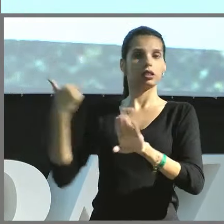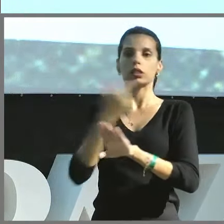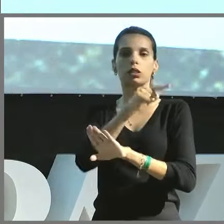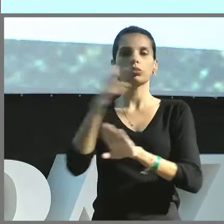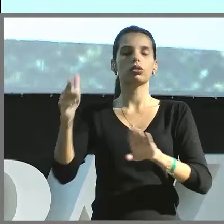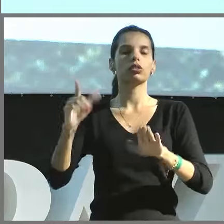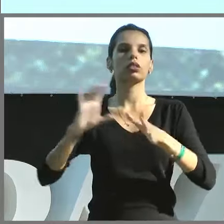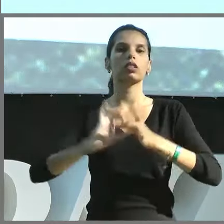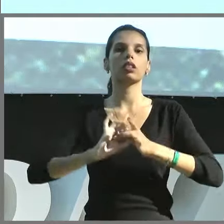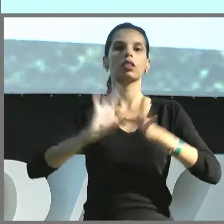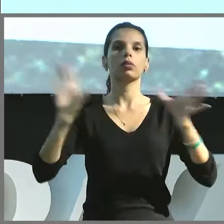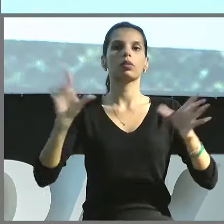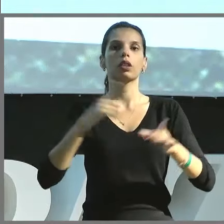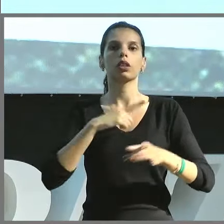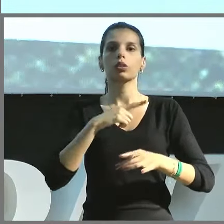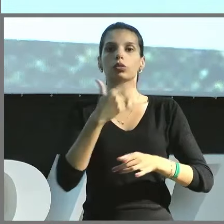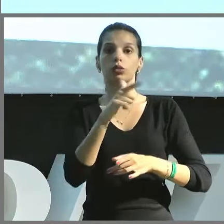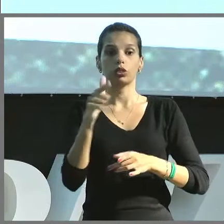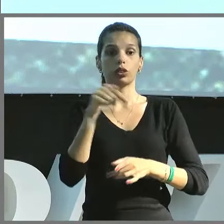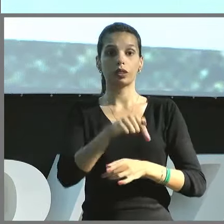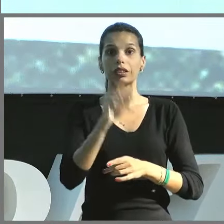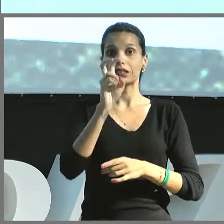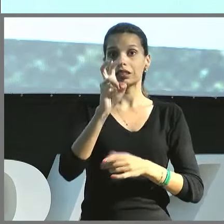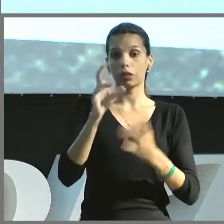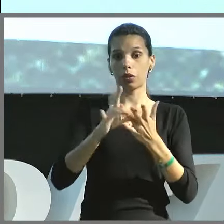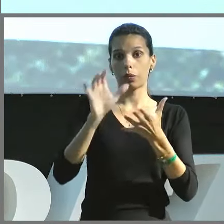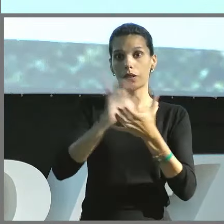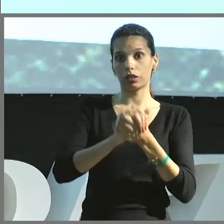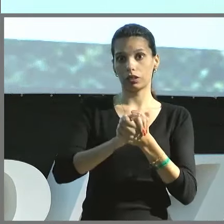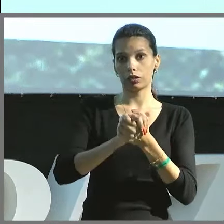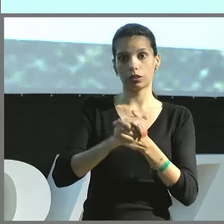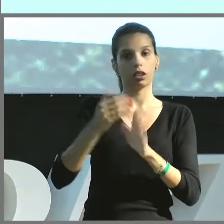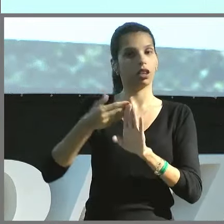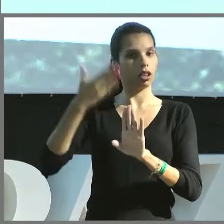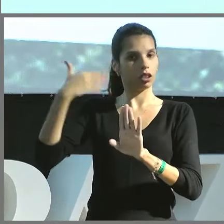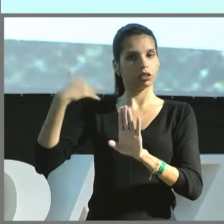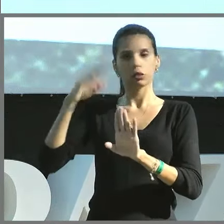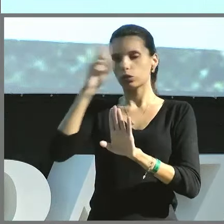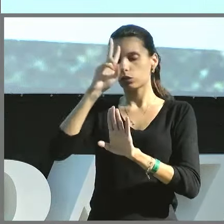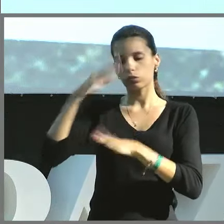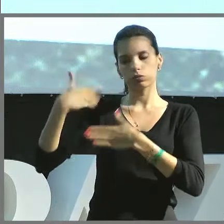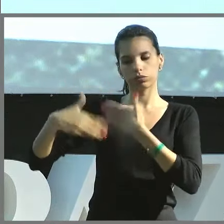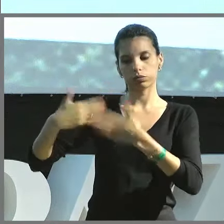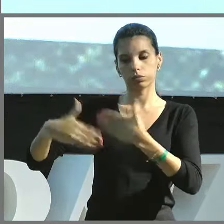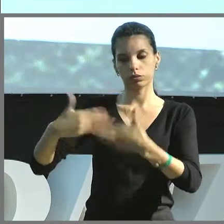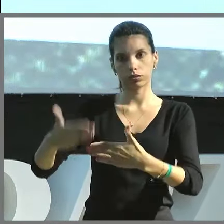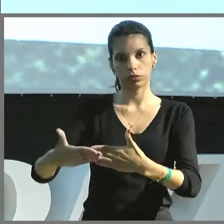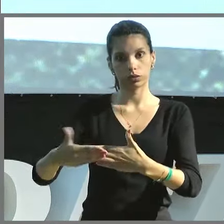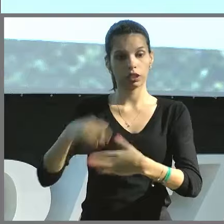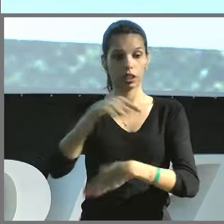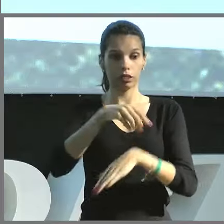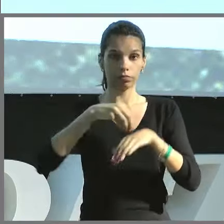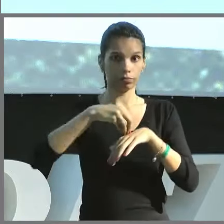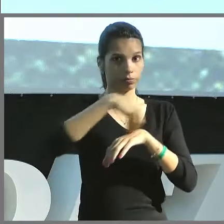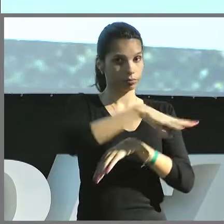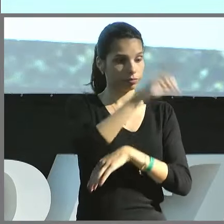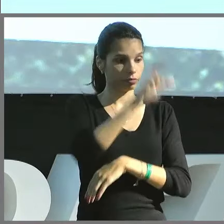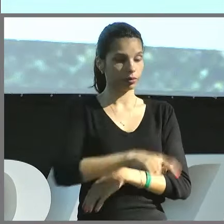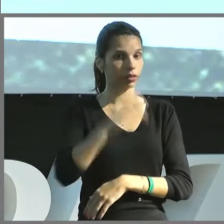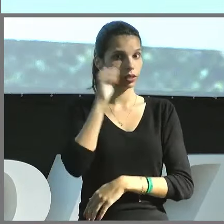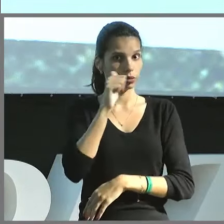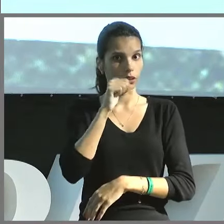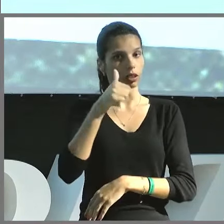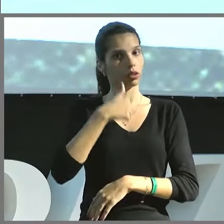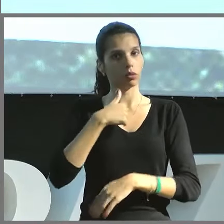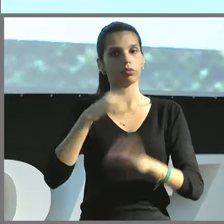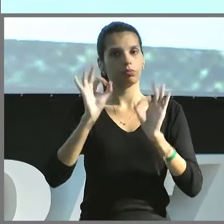e uma mulher que tinha 5 maridos. Teve 5 maridos na sua história. Ele diz a ela que ele era o